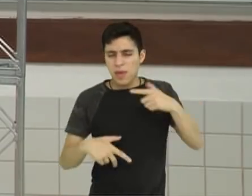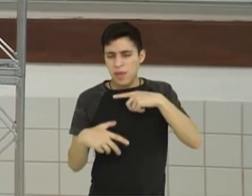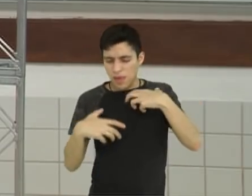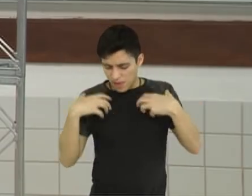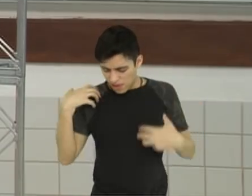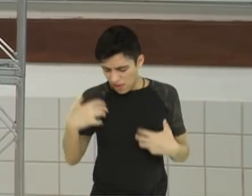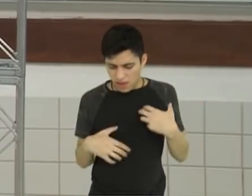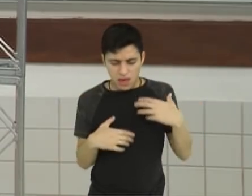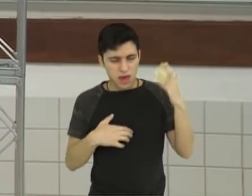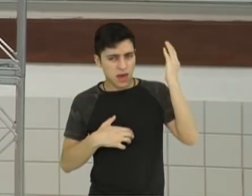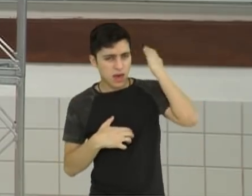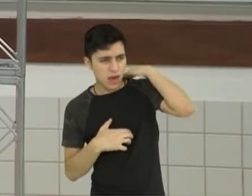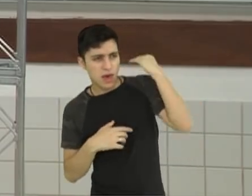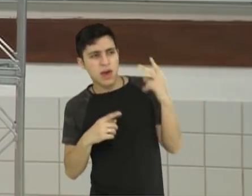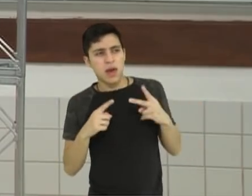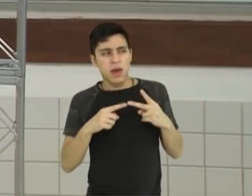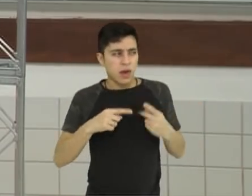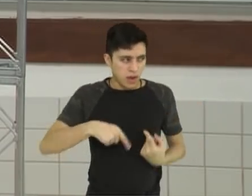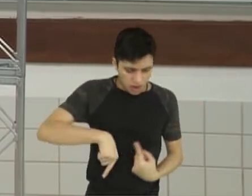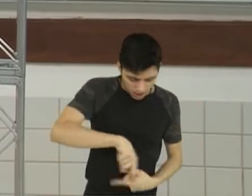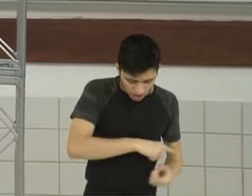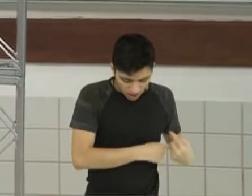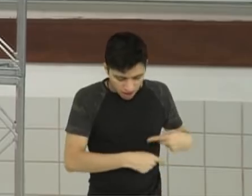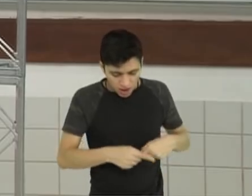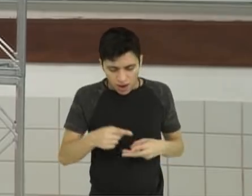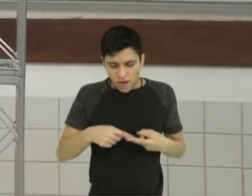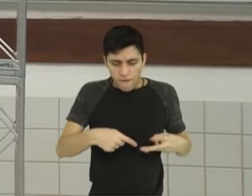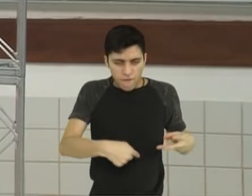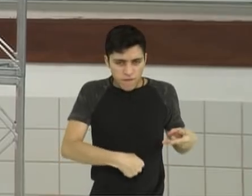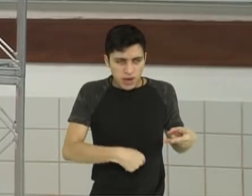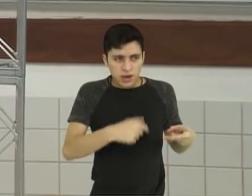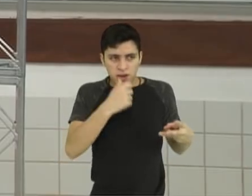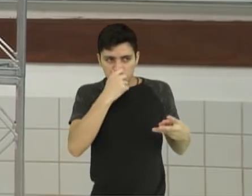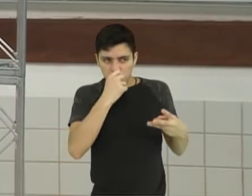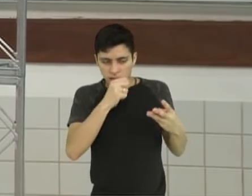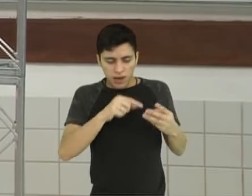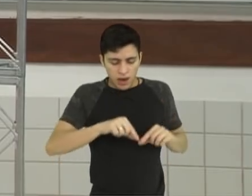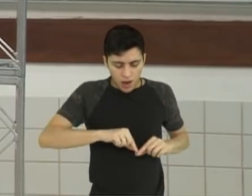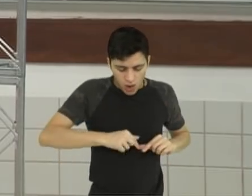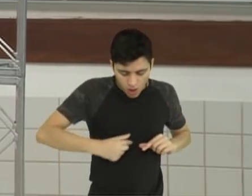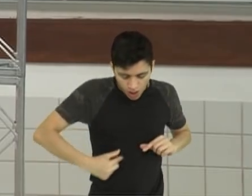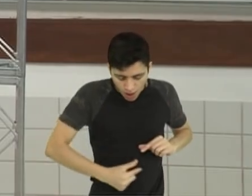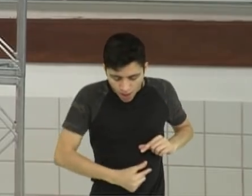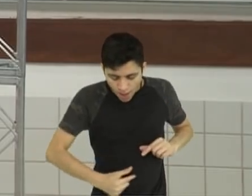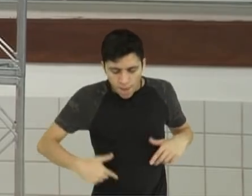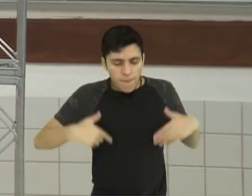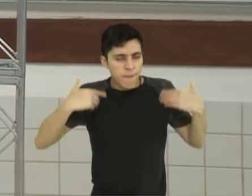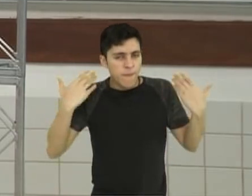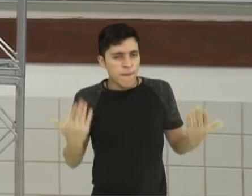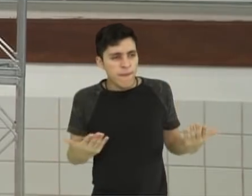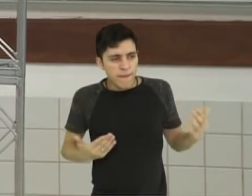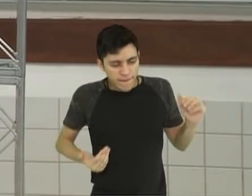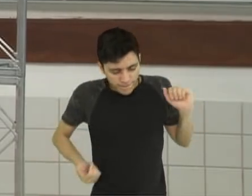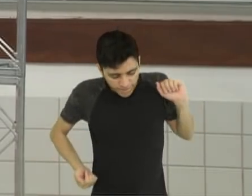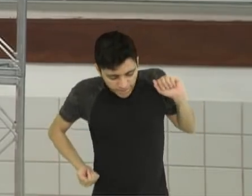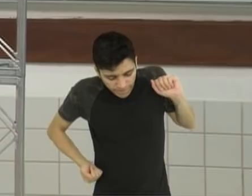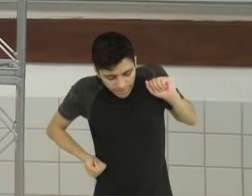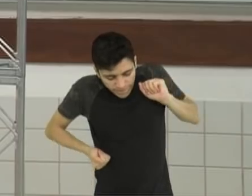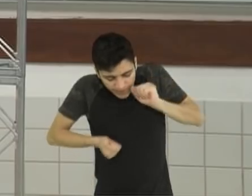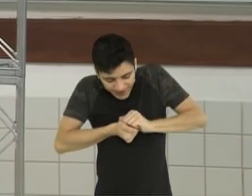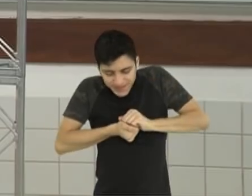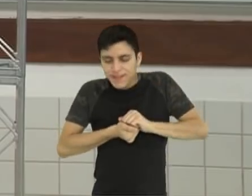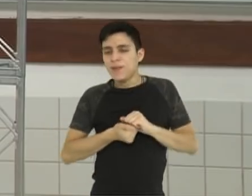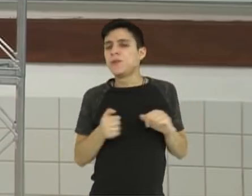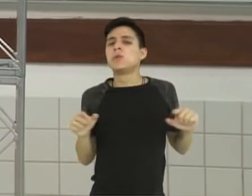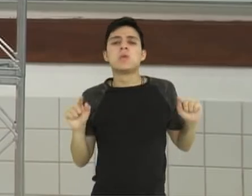pulmões, o estômago, o fígado, os intestinos, grosso e delgado. Eles juntando, trabalhando em